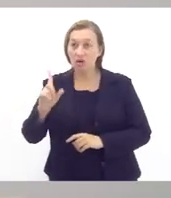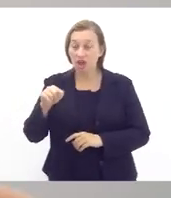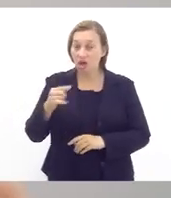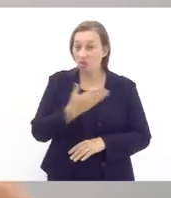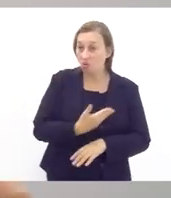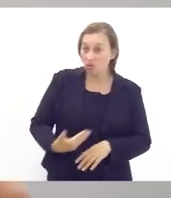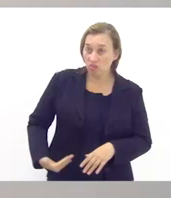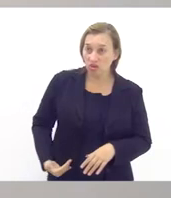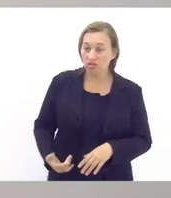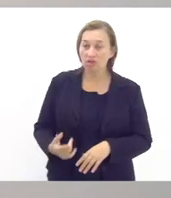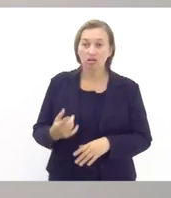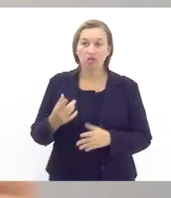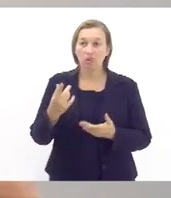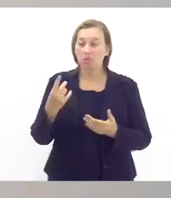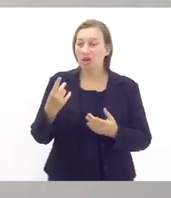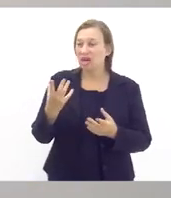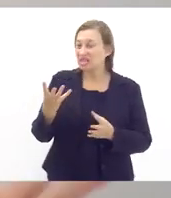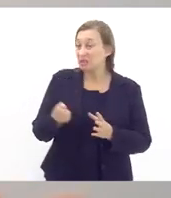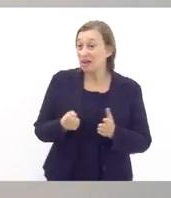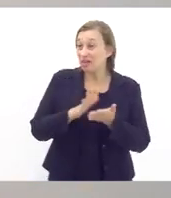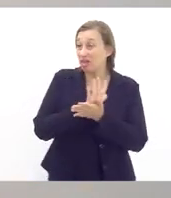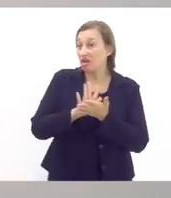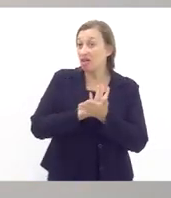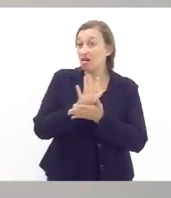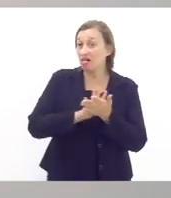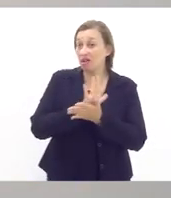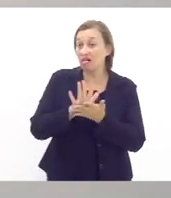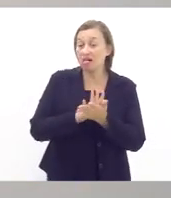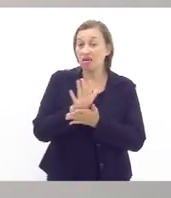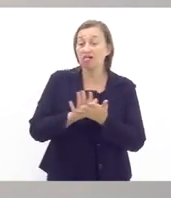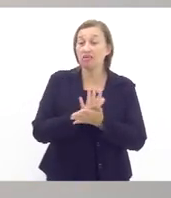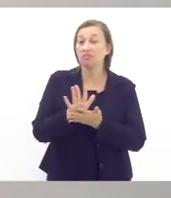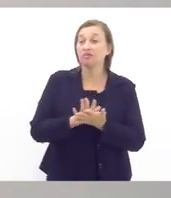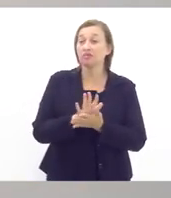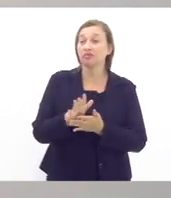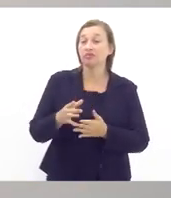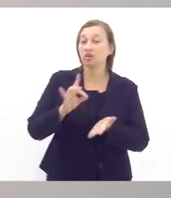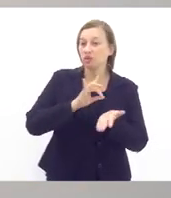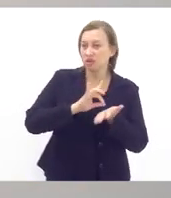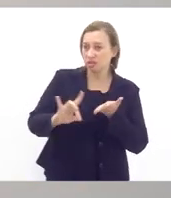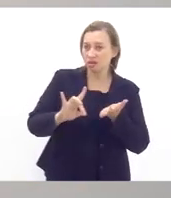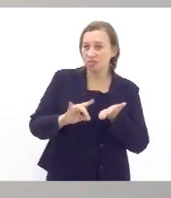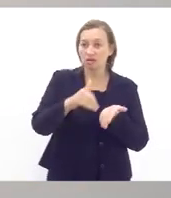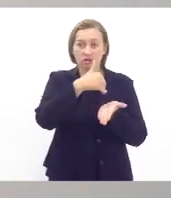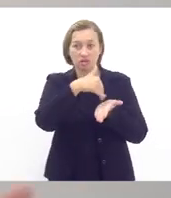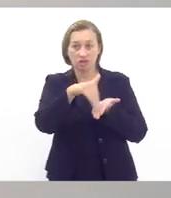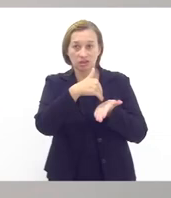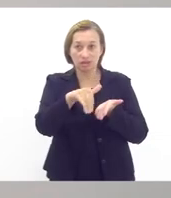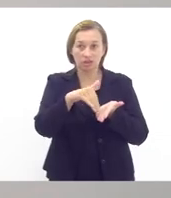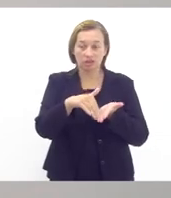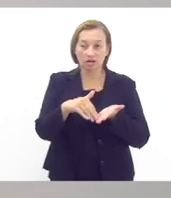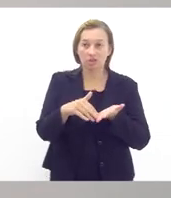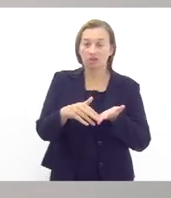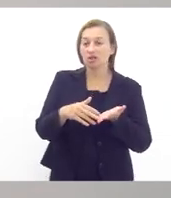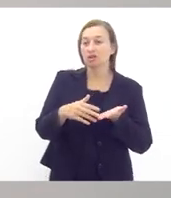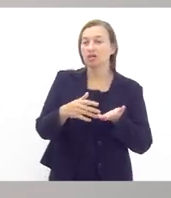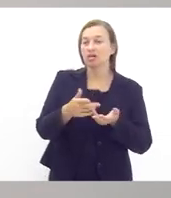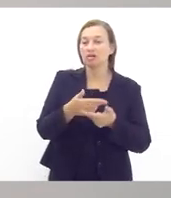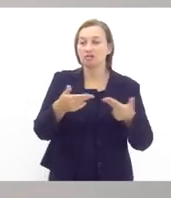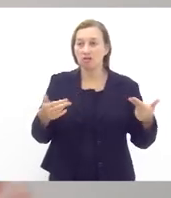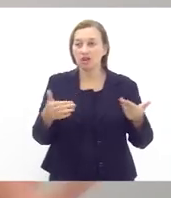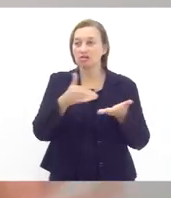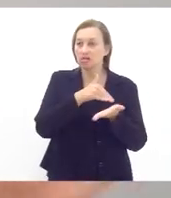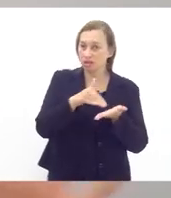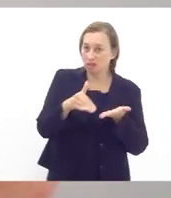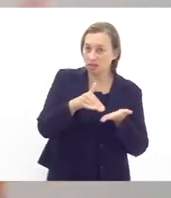e a gente não tá ganhando nada na verdade e a gente já é encarado como os inimigos das secretarias a maioria das nossas